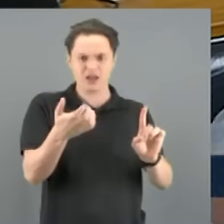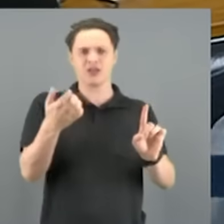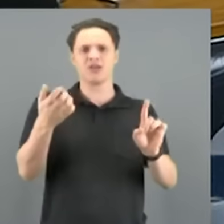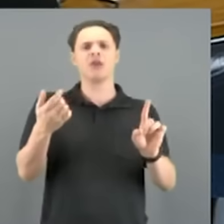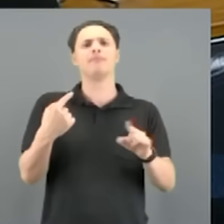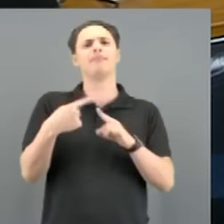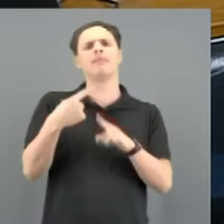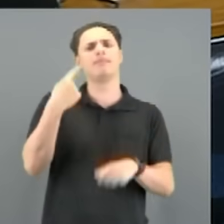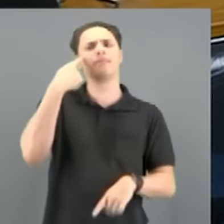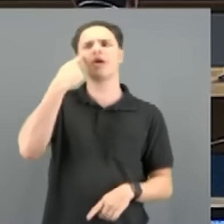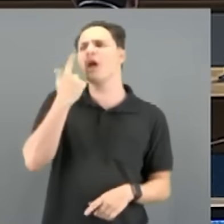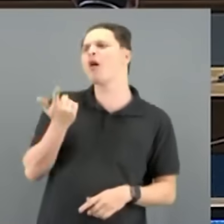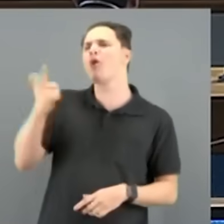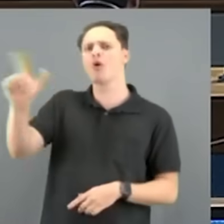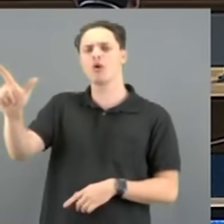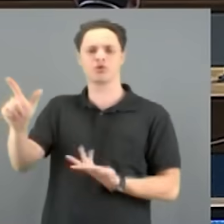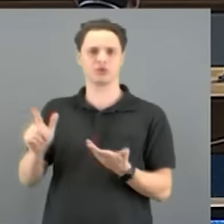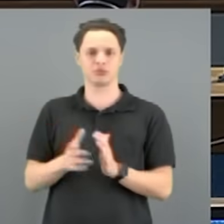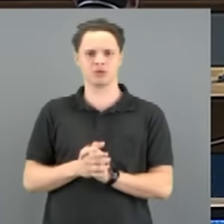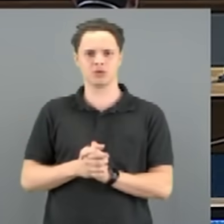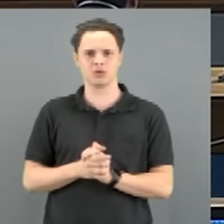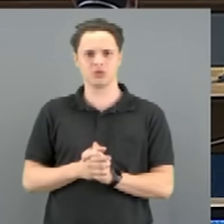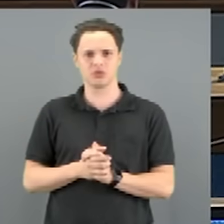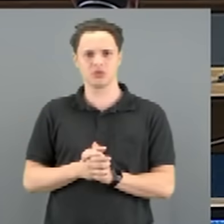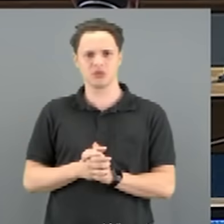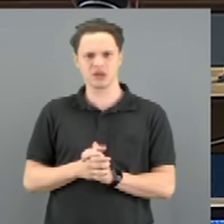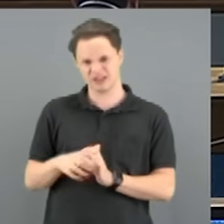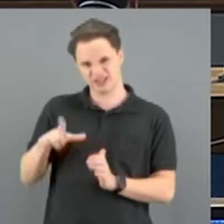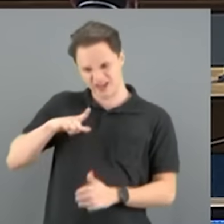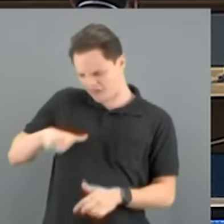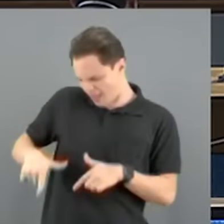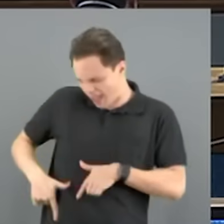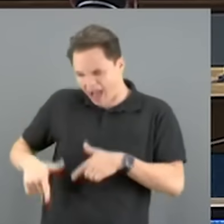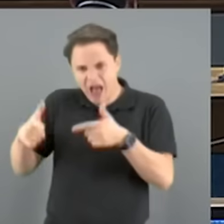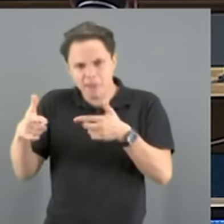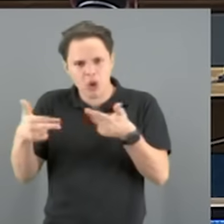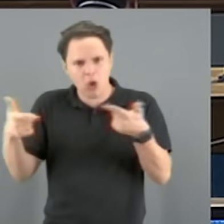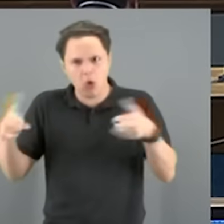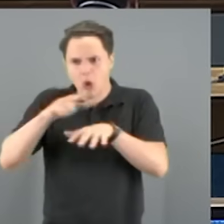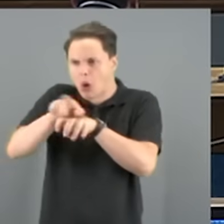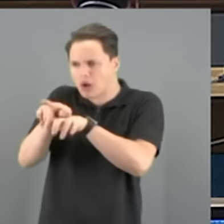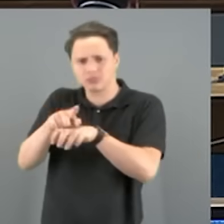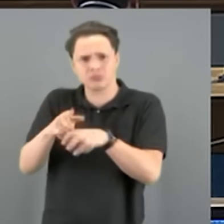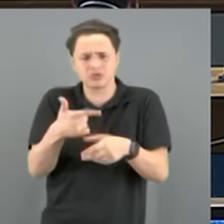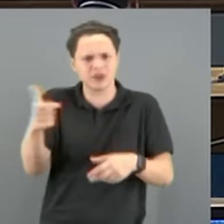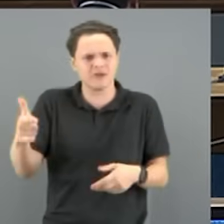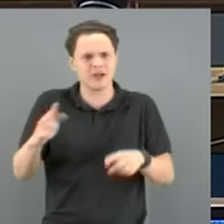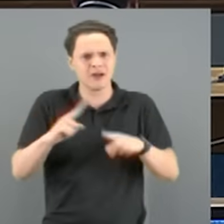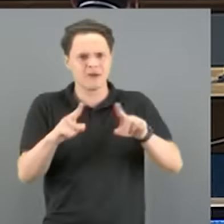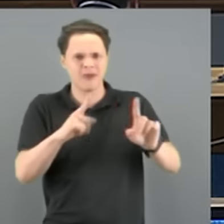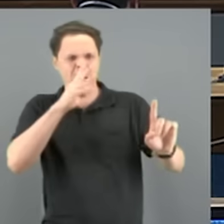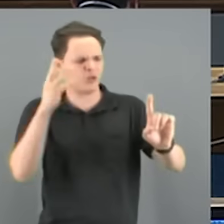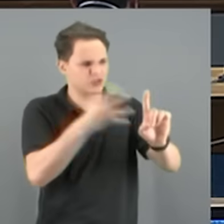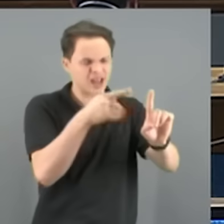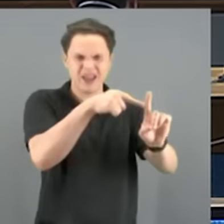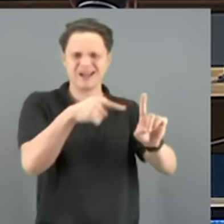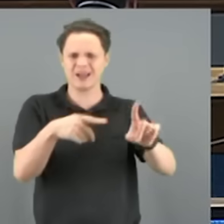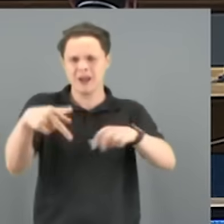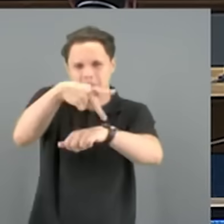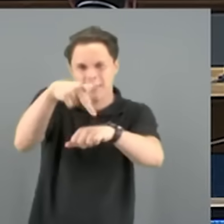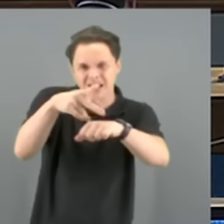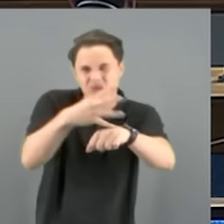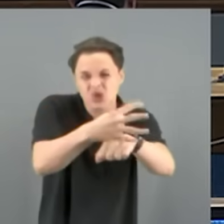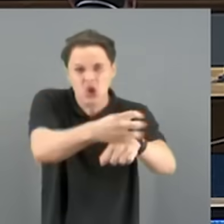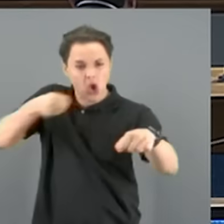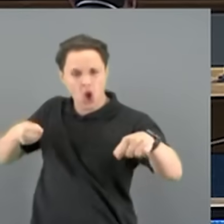coordenação tinham armas agora comando agora colocar golpe de estado em cima de uma pessoa um